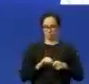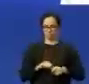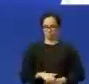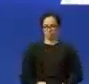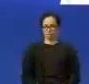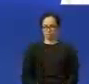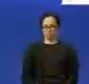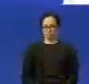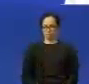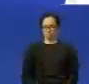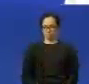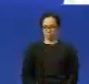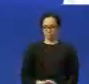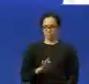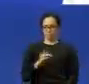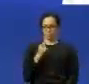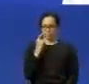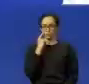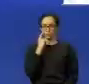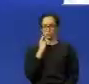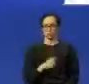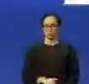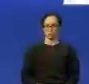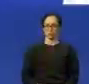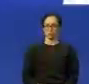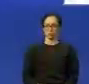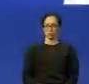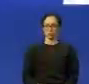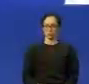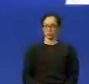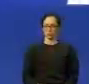viaduto, né? E ele diz o seguinte aí: então,